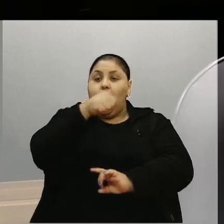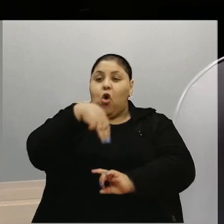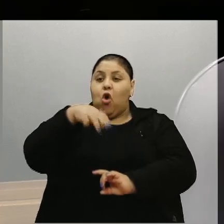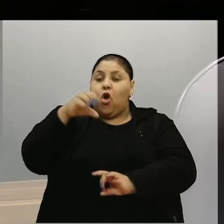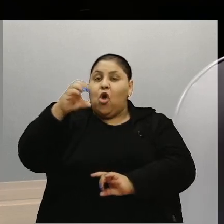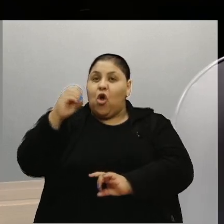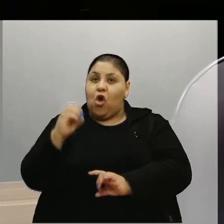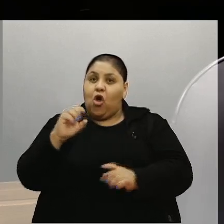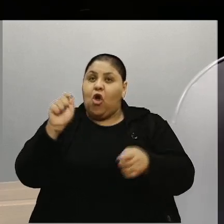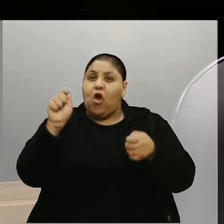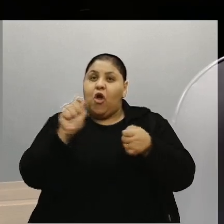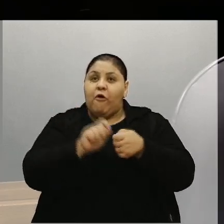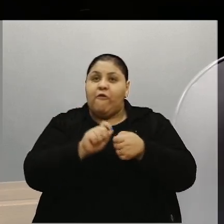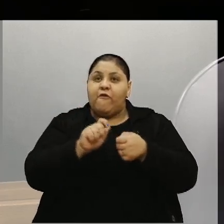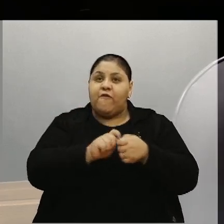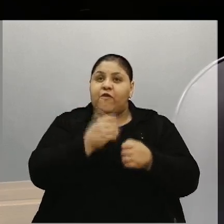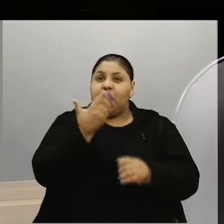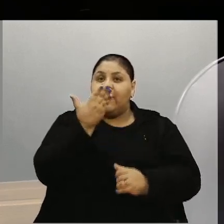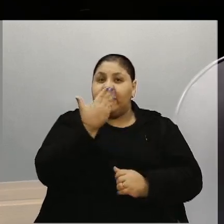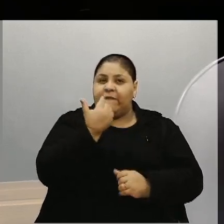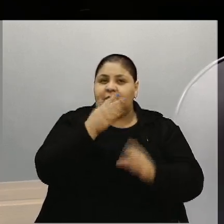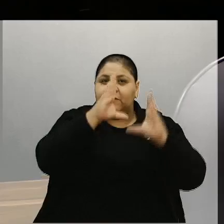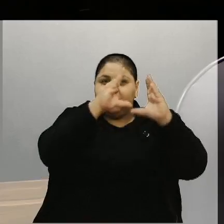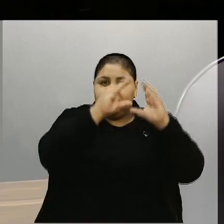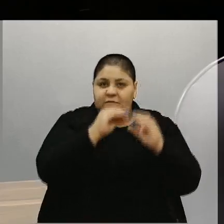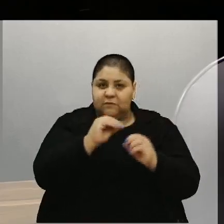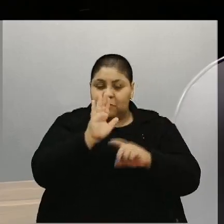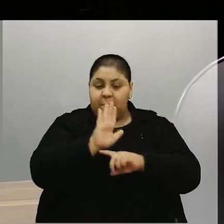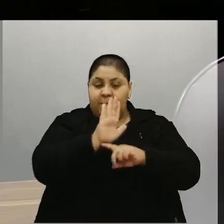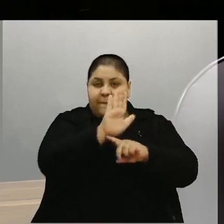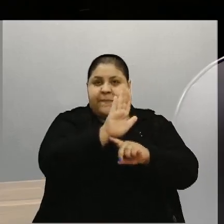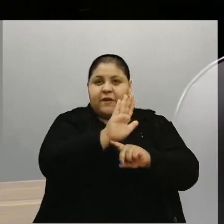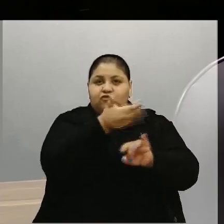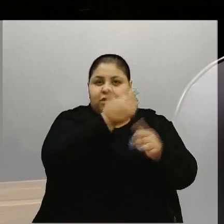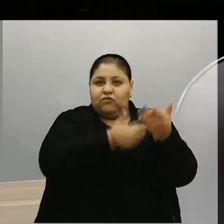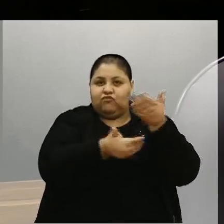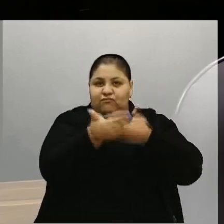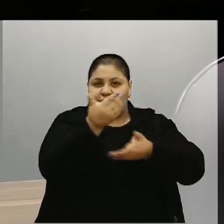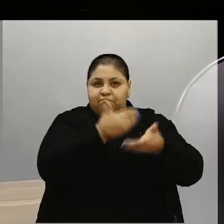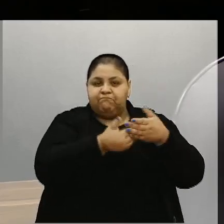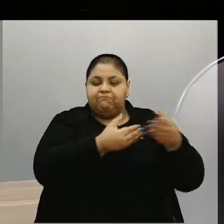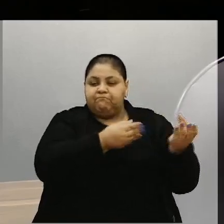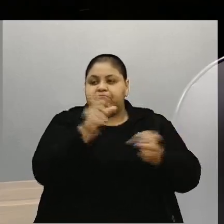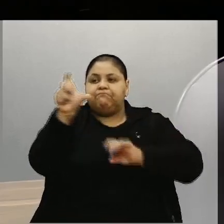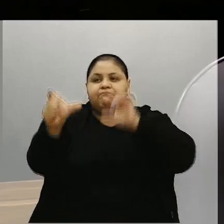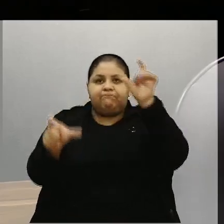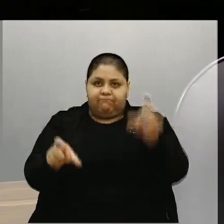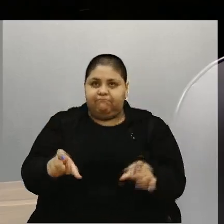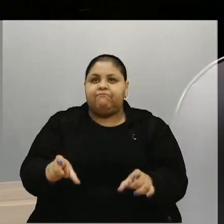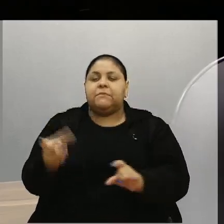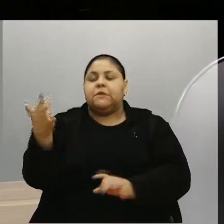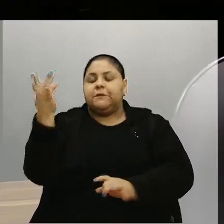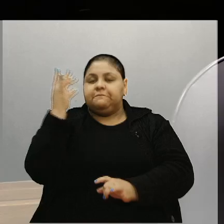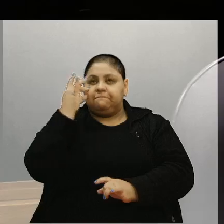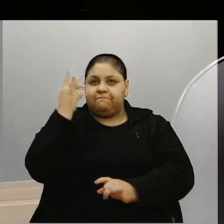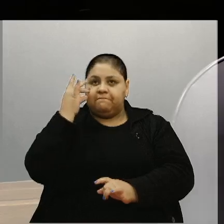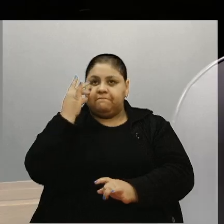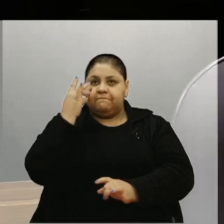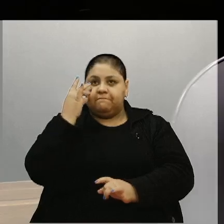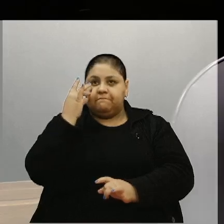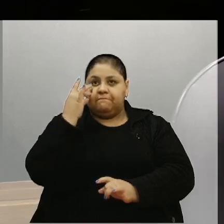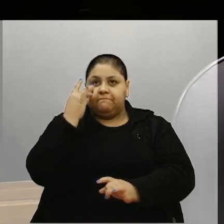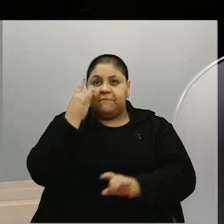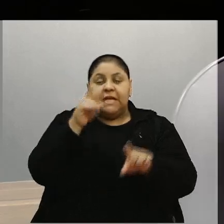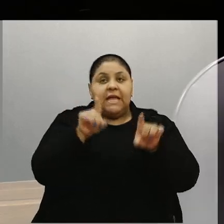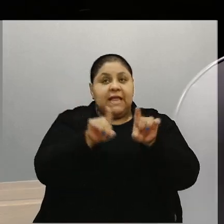foi feito um jantar para ajudar no tratamento e muitas pessoas estiveram presentes. Ele foi já